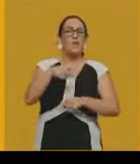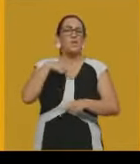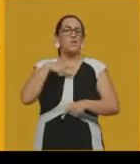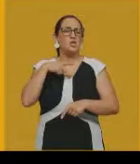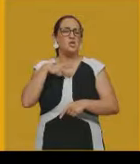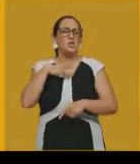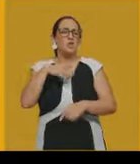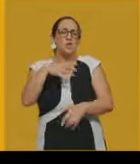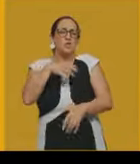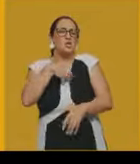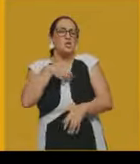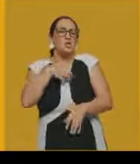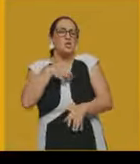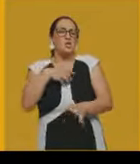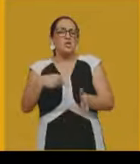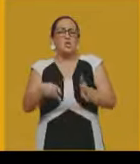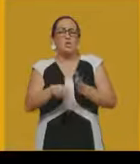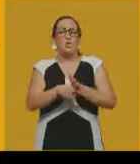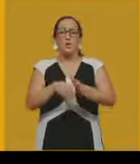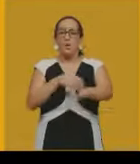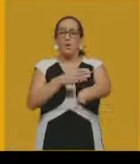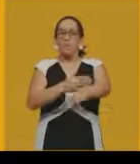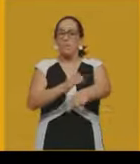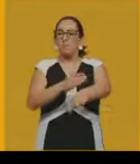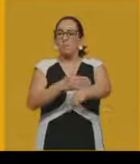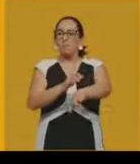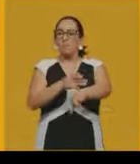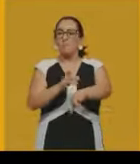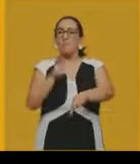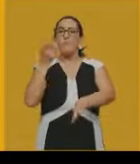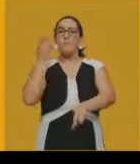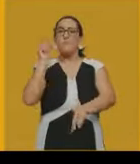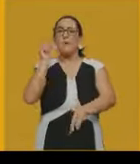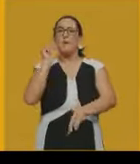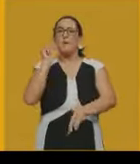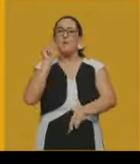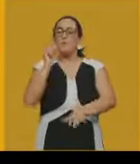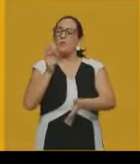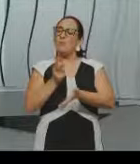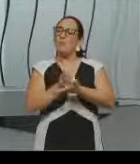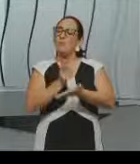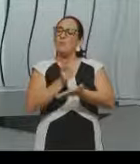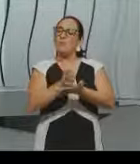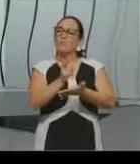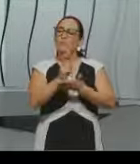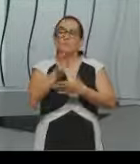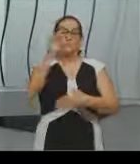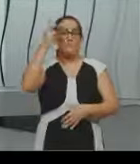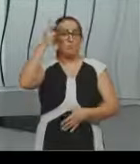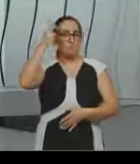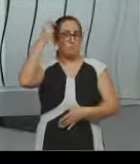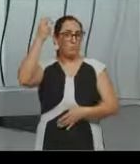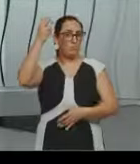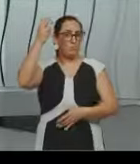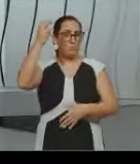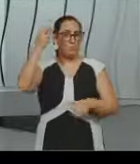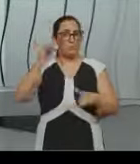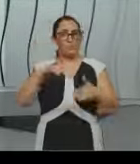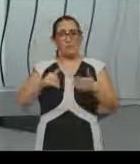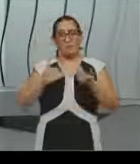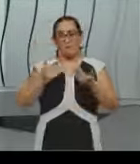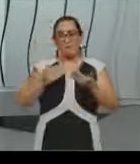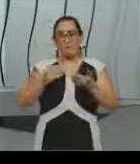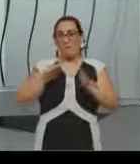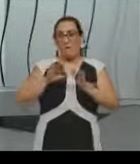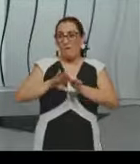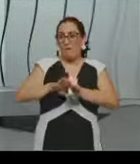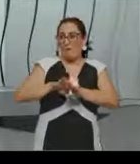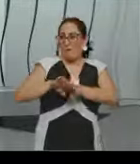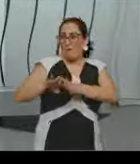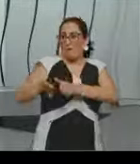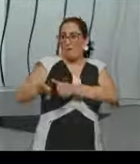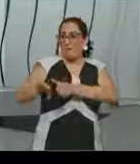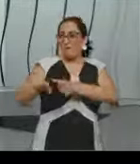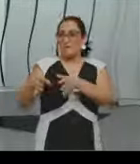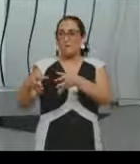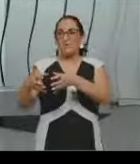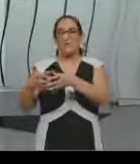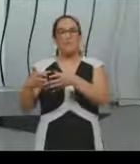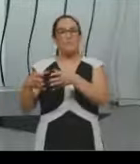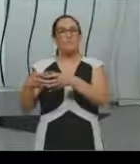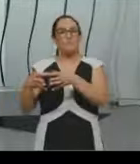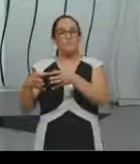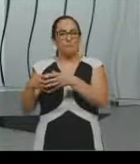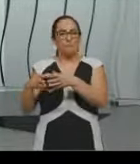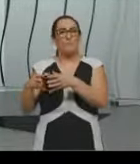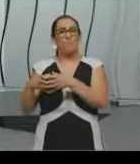ali aquelas tradições. E isso é uma marginalização de um grupo, né? Quando você exclui uma prática cultural desse grupo, você